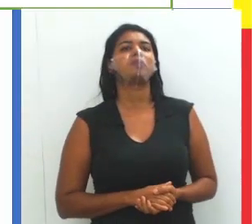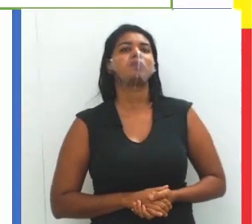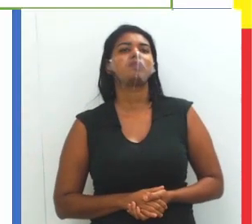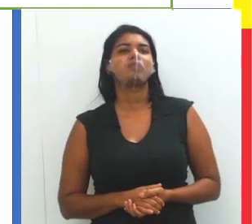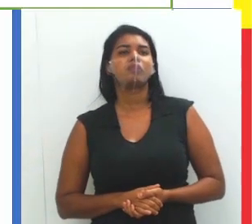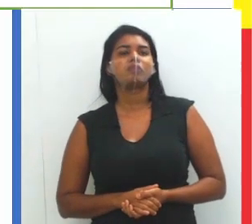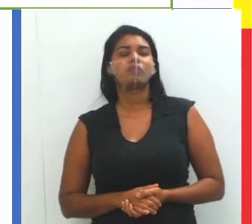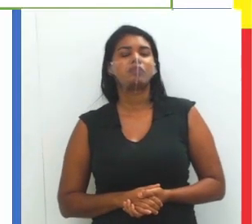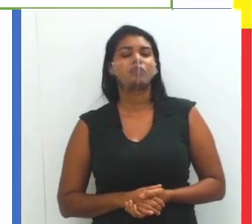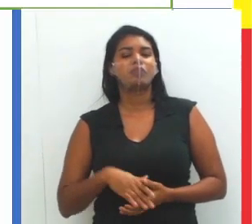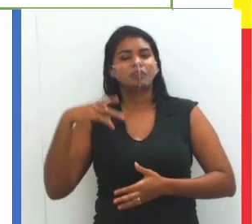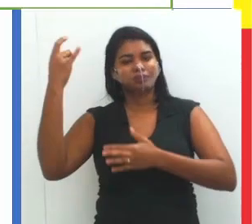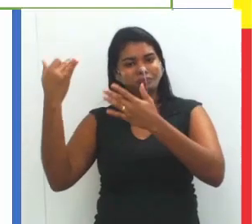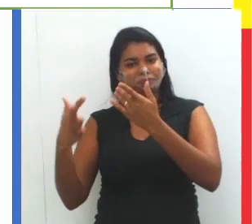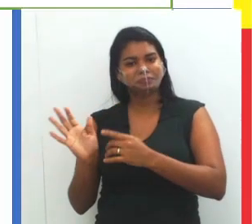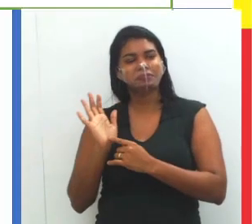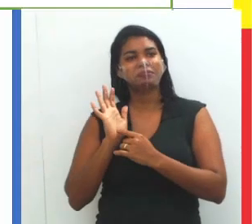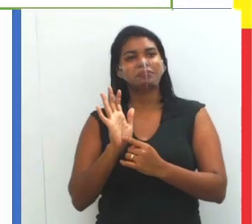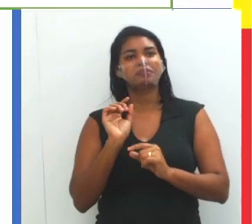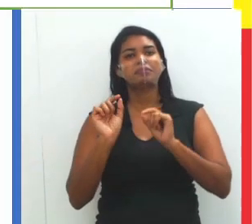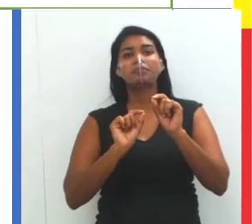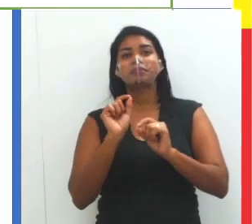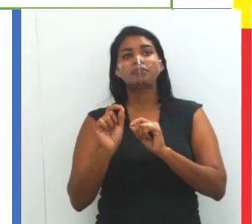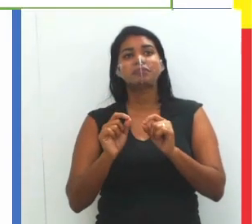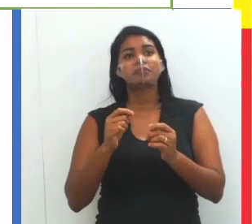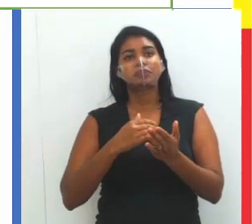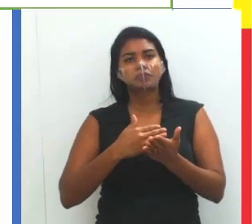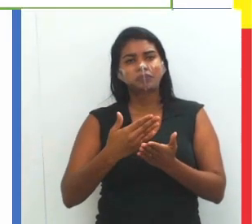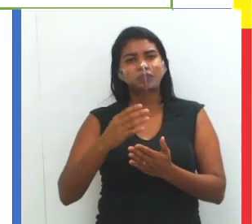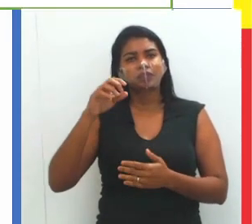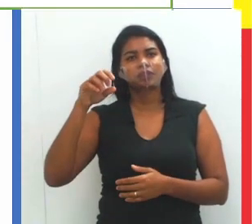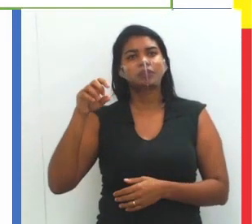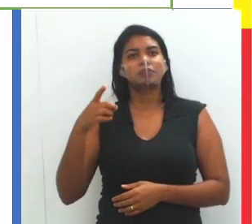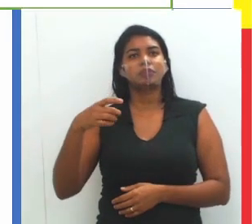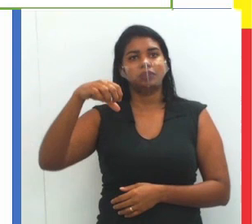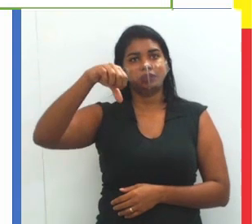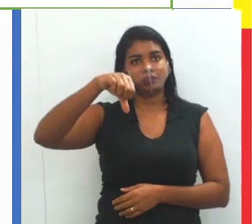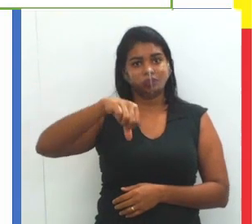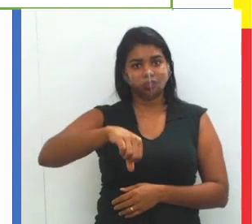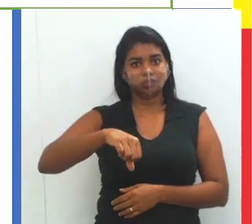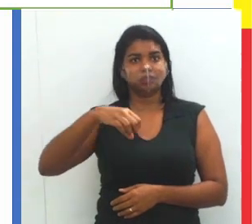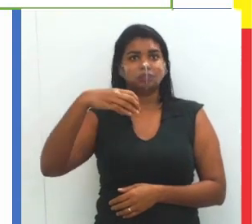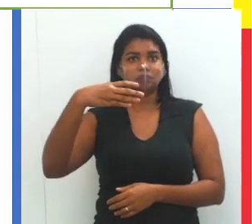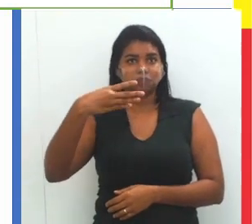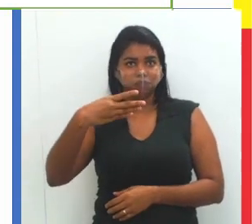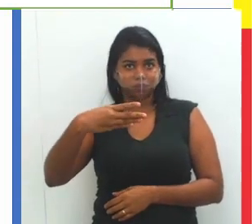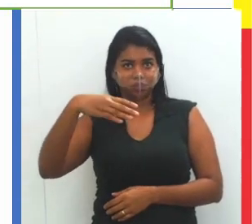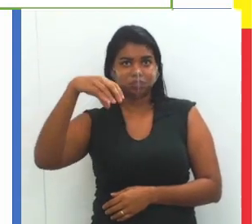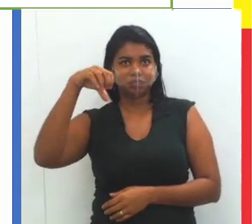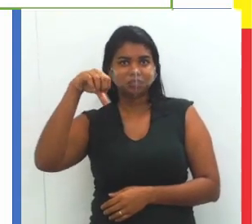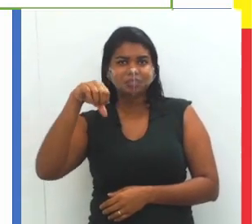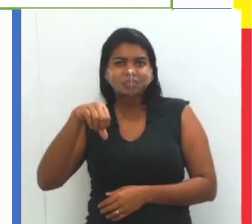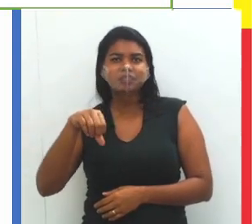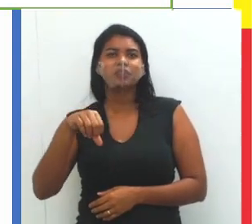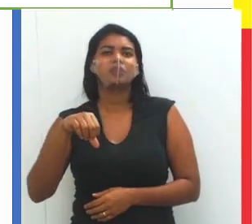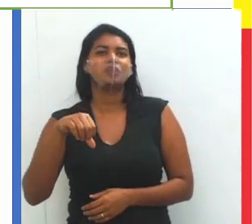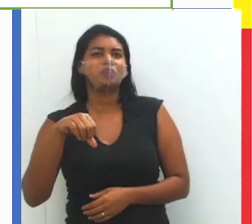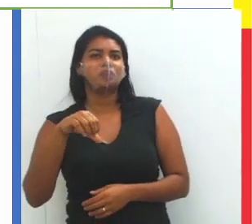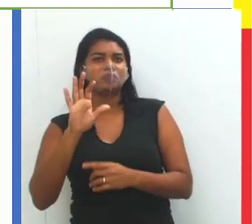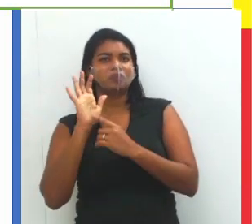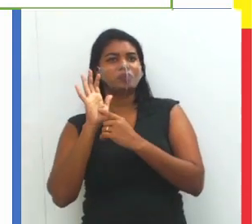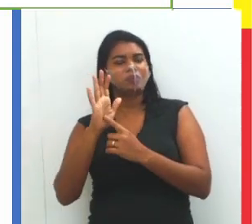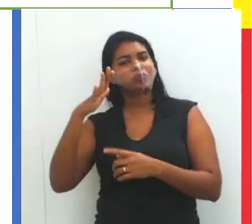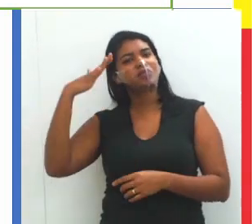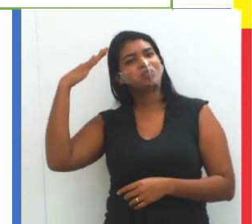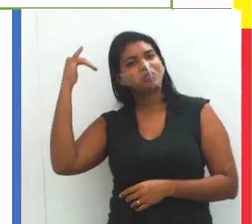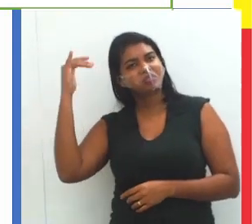É importante salientar que no início, foi um grande início dessa parceria, que lançou